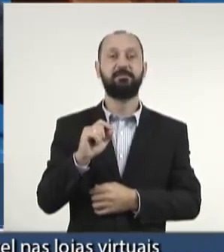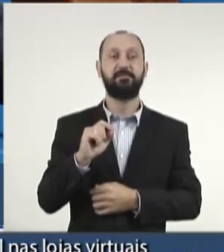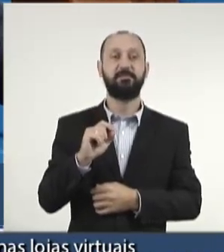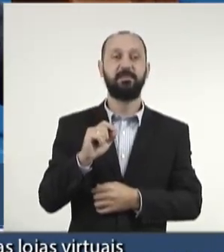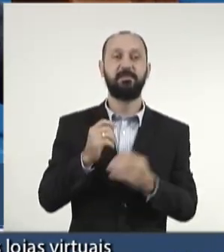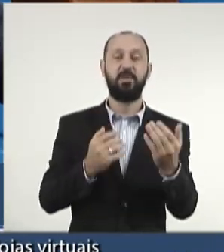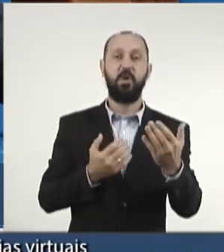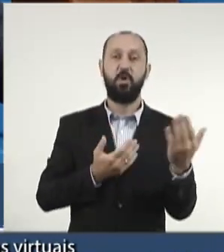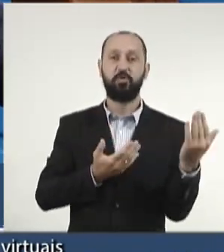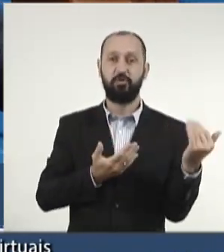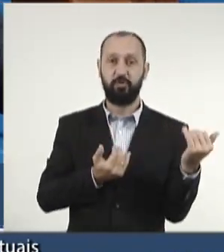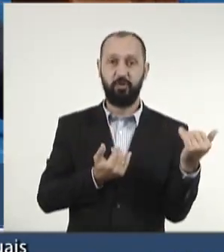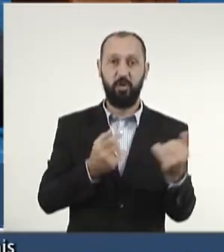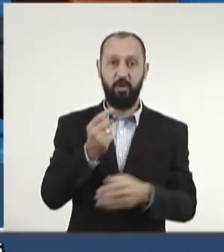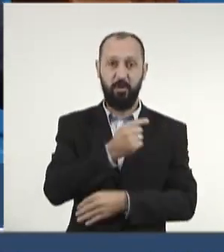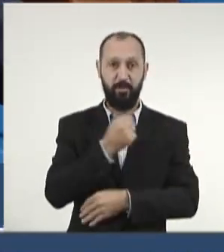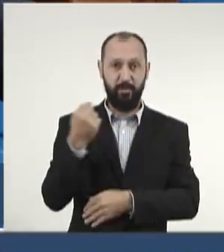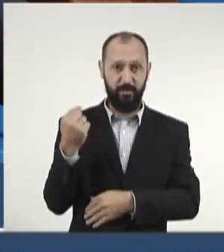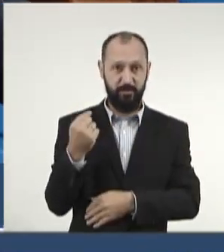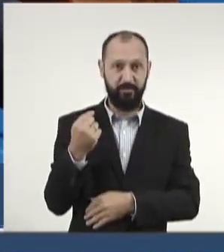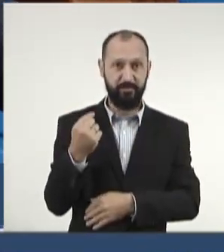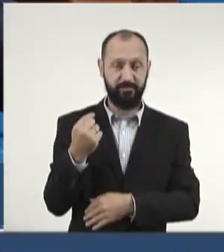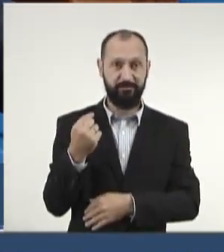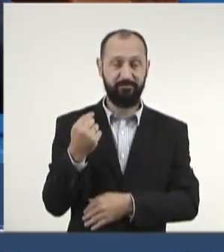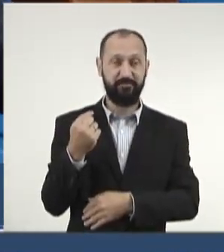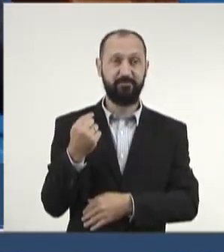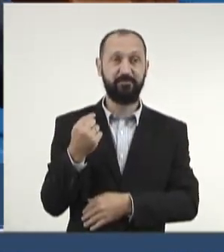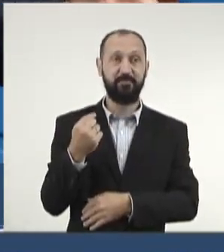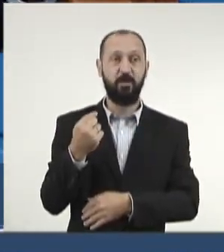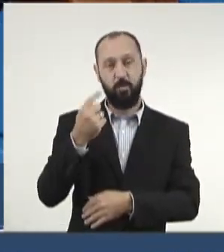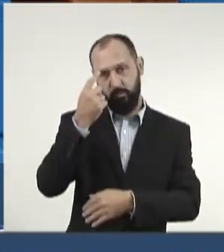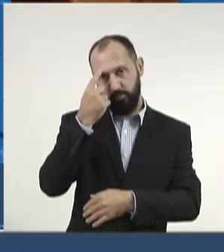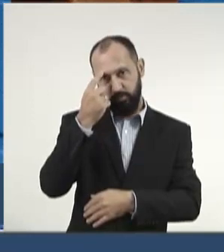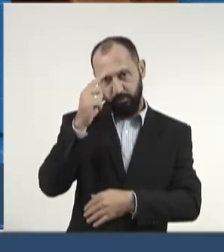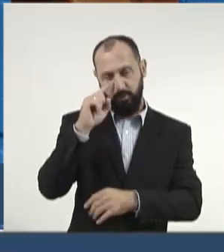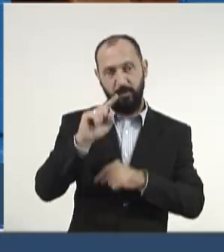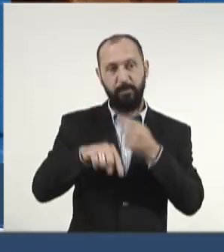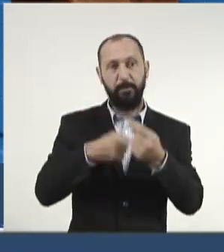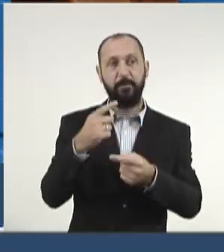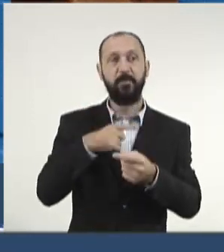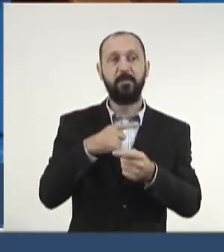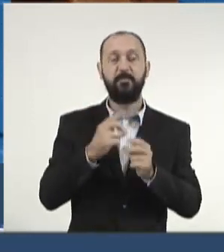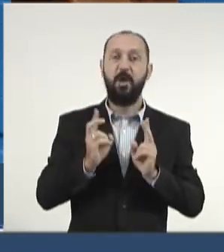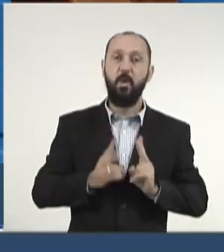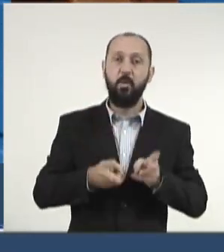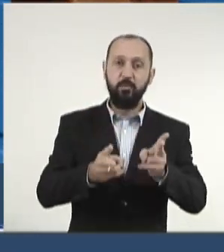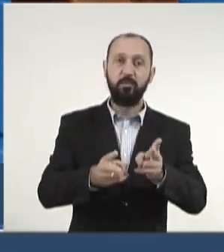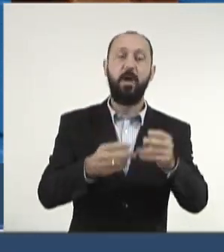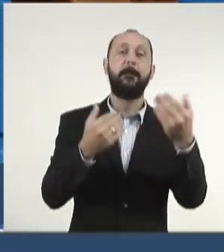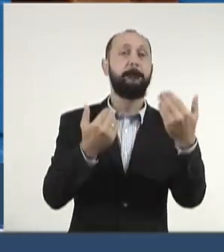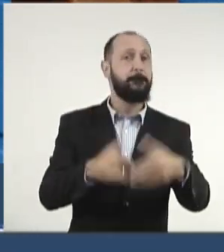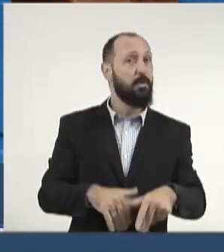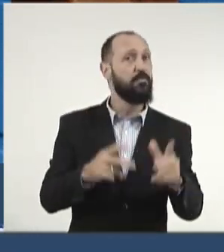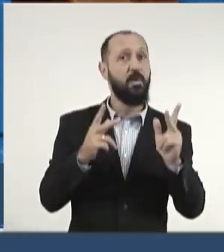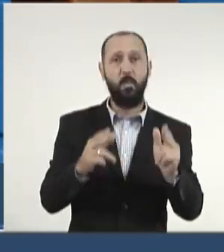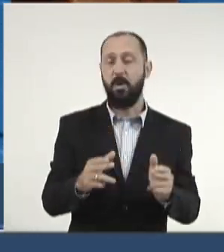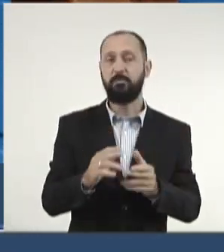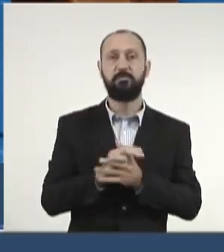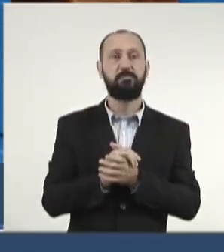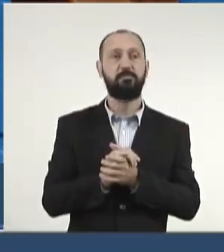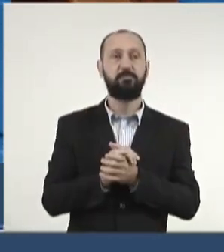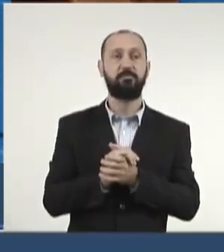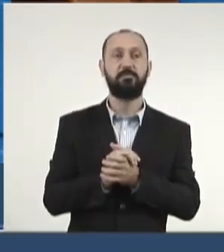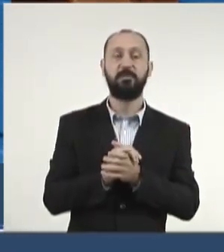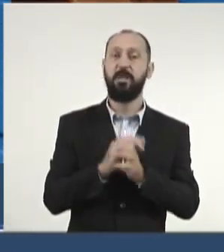este jovem faleceu e no outro dia houve a continuidade dos testes